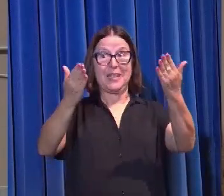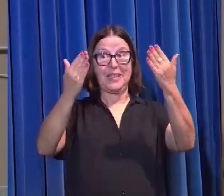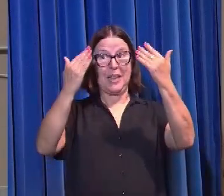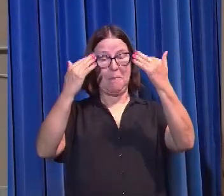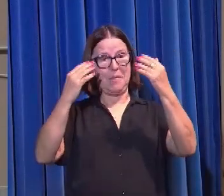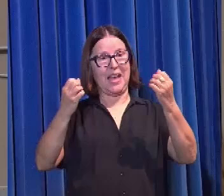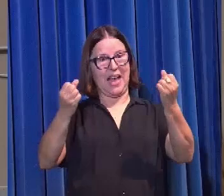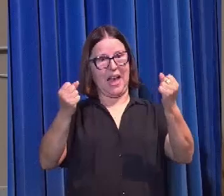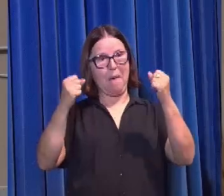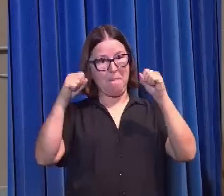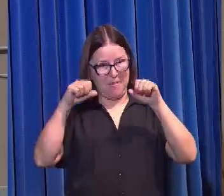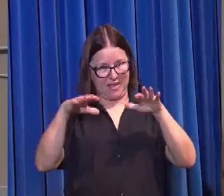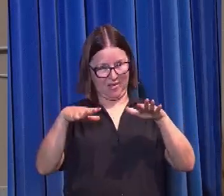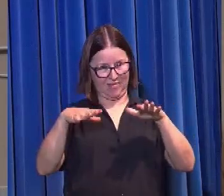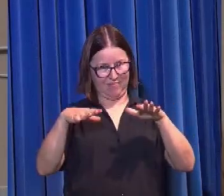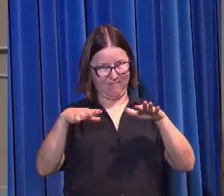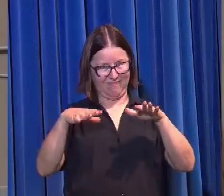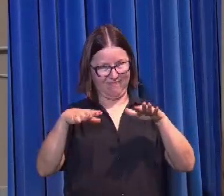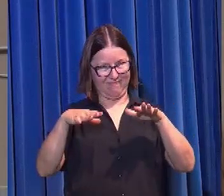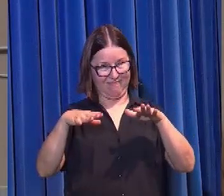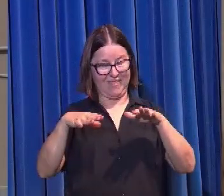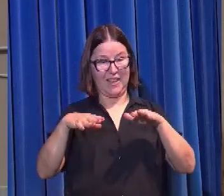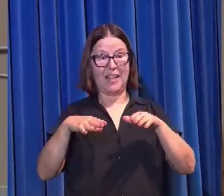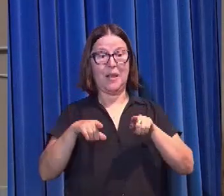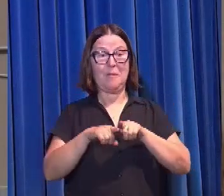celestiais, para poder obedecer.